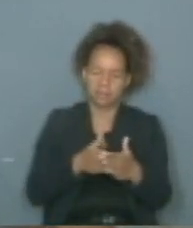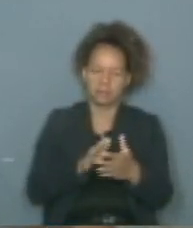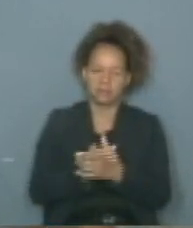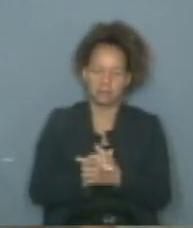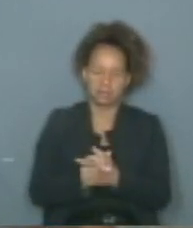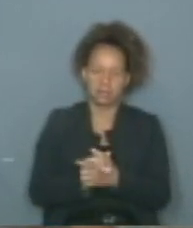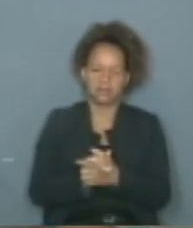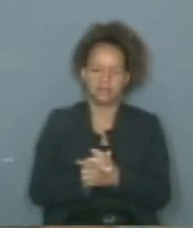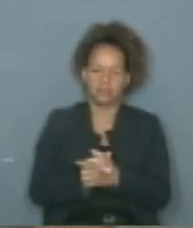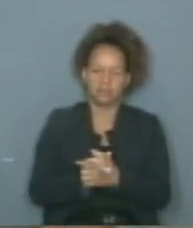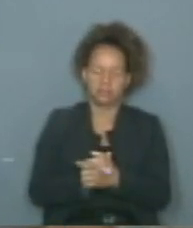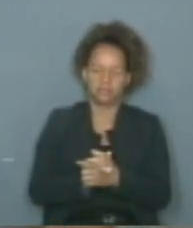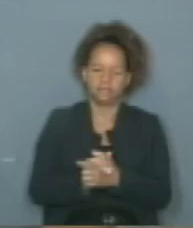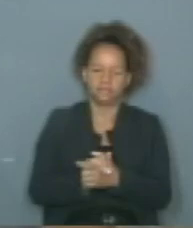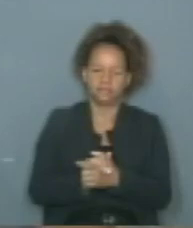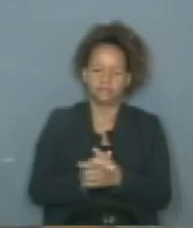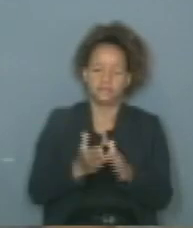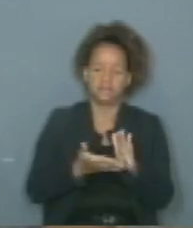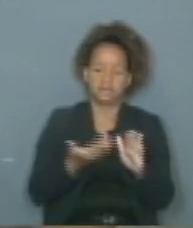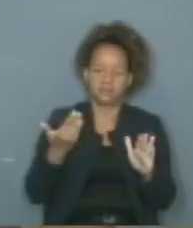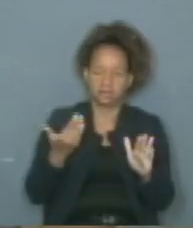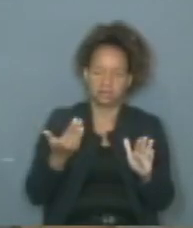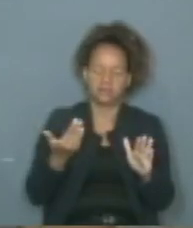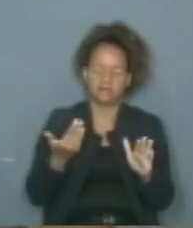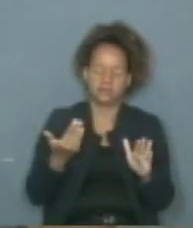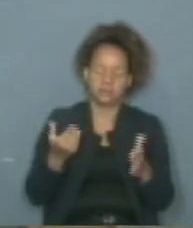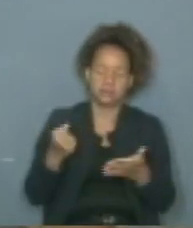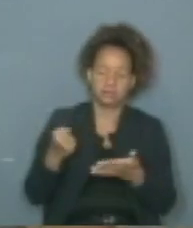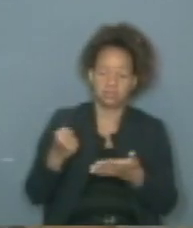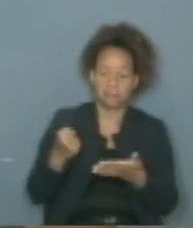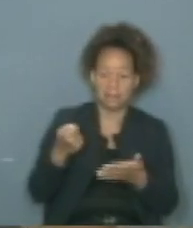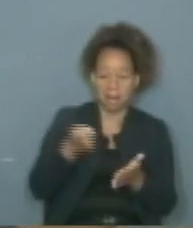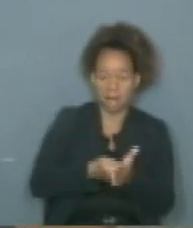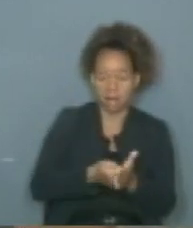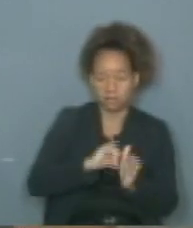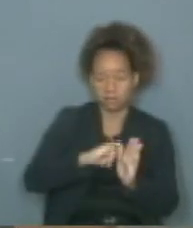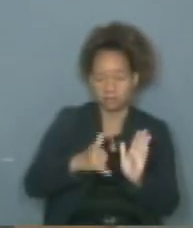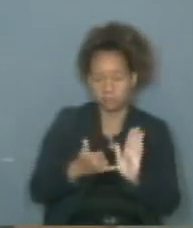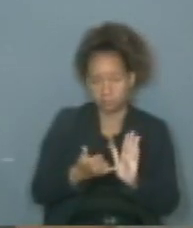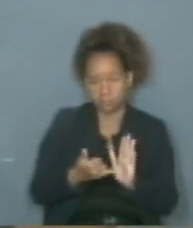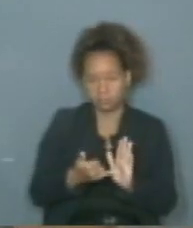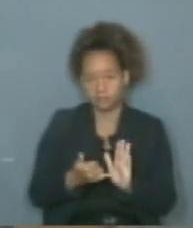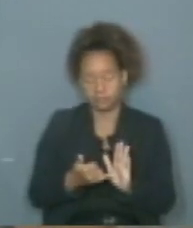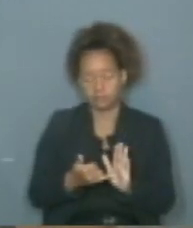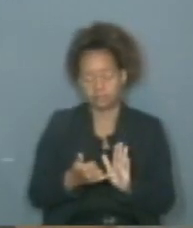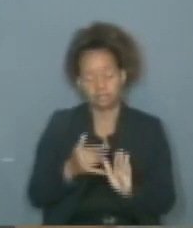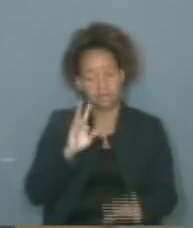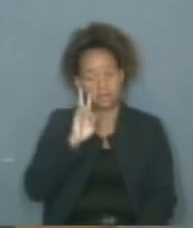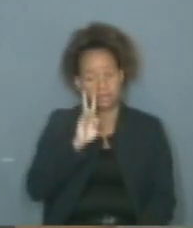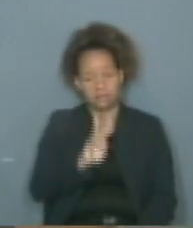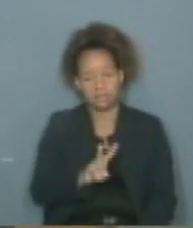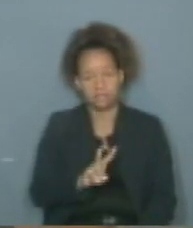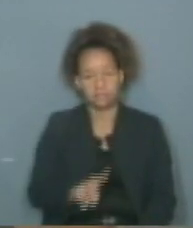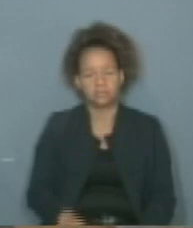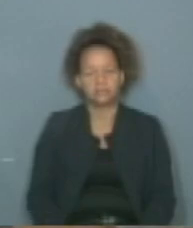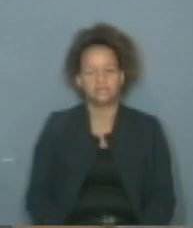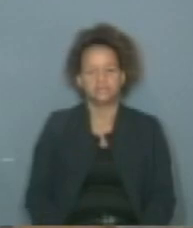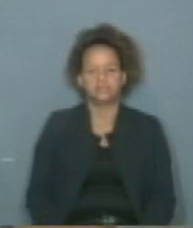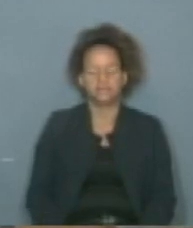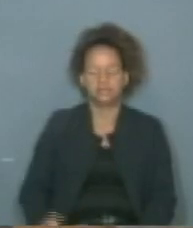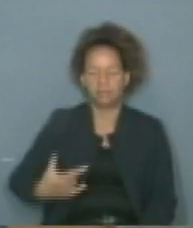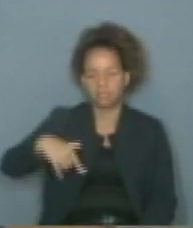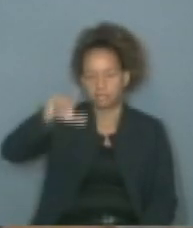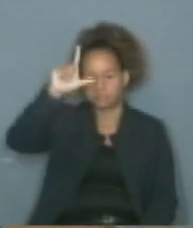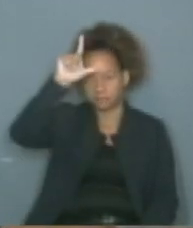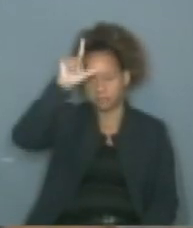para inserção dos contribuintes, dos pagadores de impostos, aí eu peço a atenção do